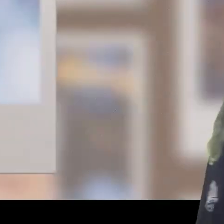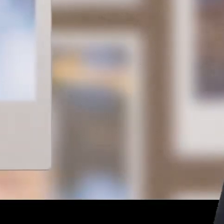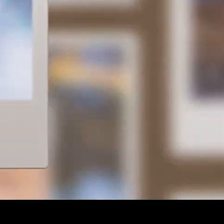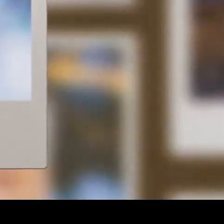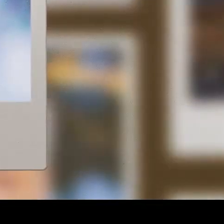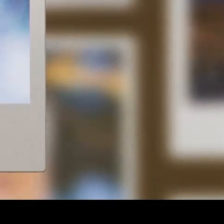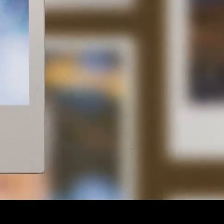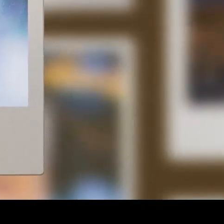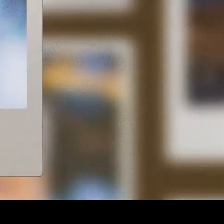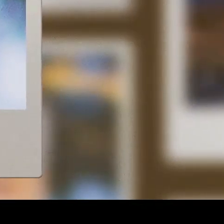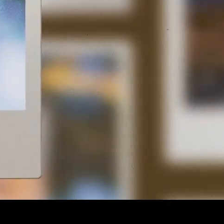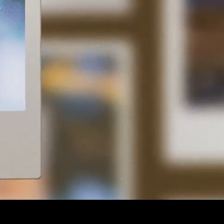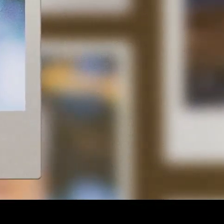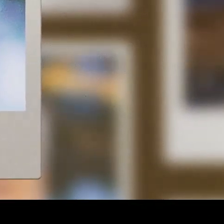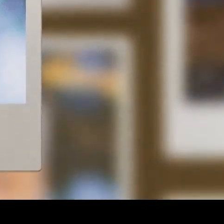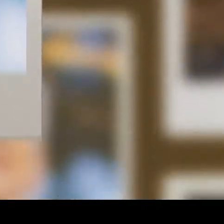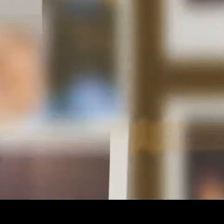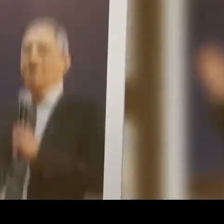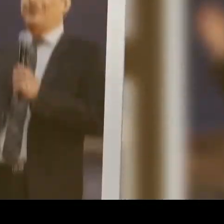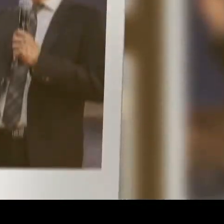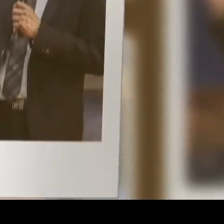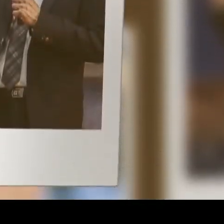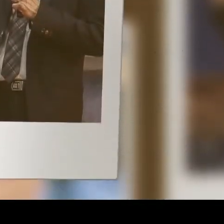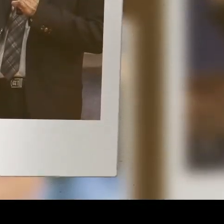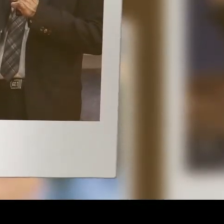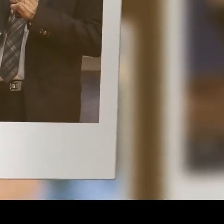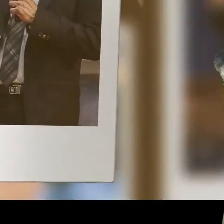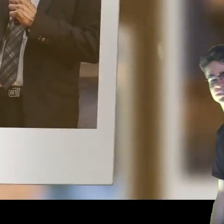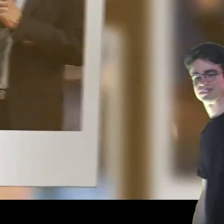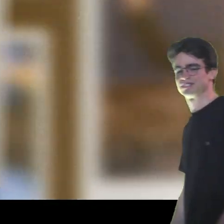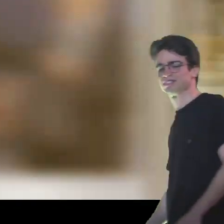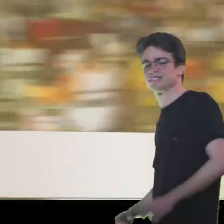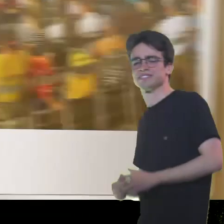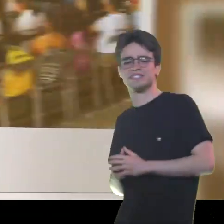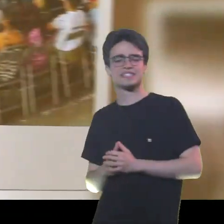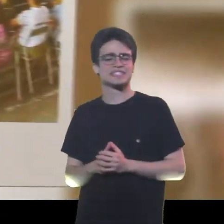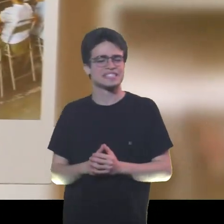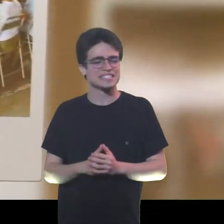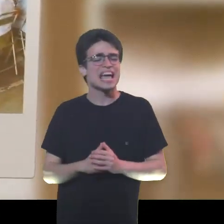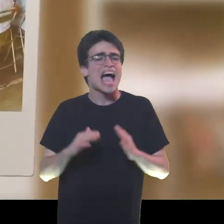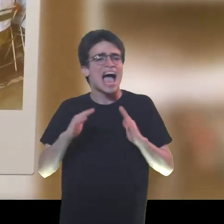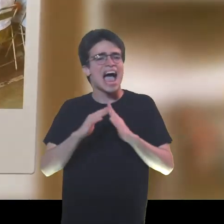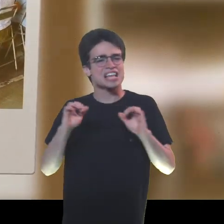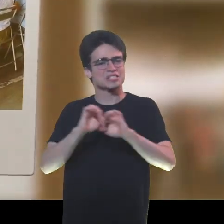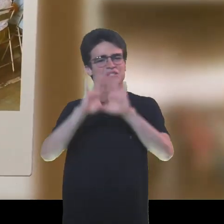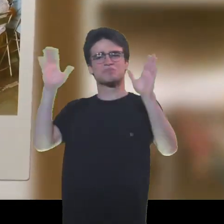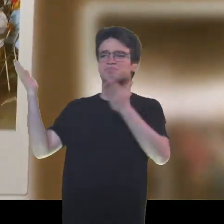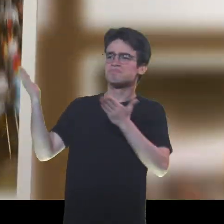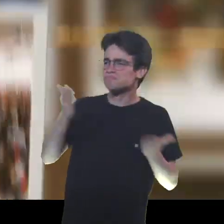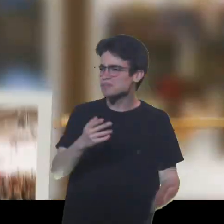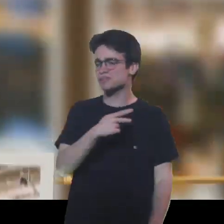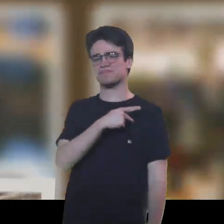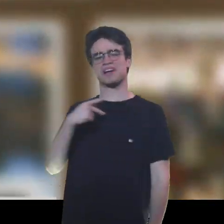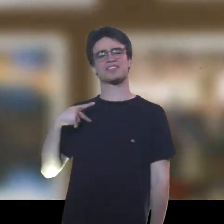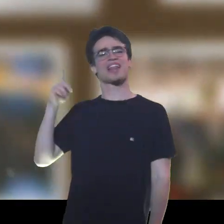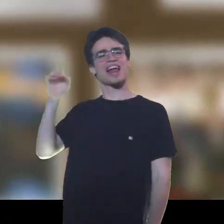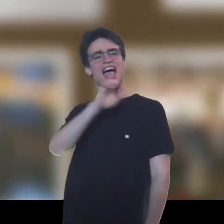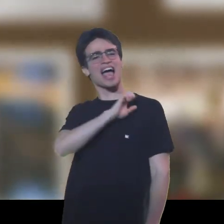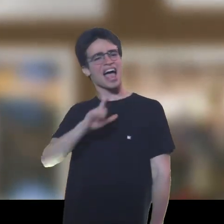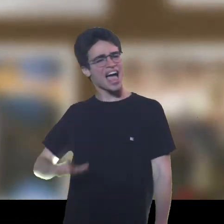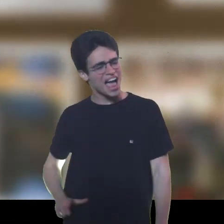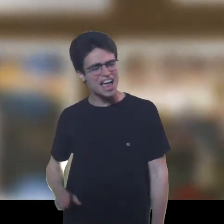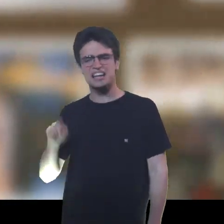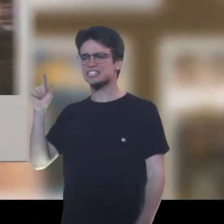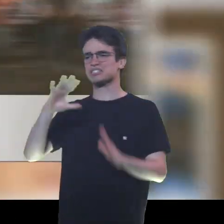Casas de Glória tem a honra de receber o pastor Mário Veiga, um salvadorenho, líder da Missão Cristã Internacional Elim, uma das